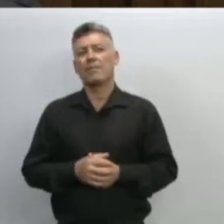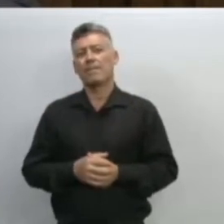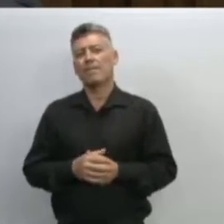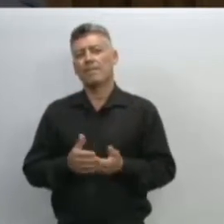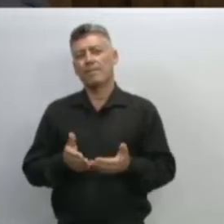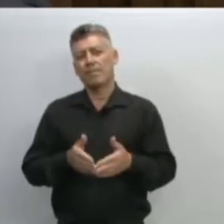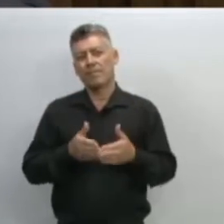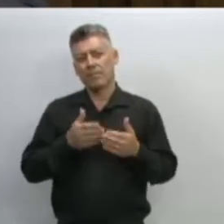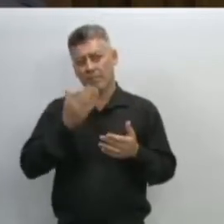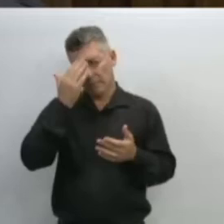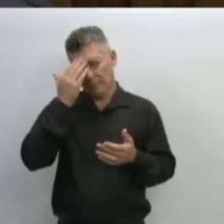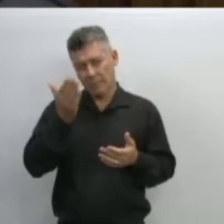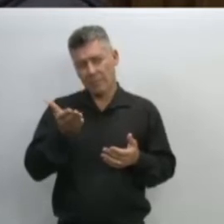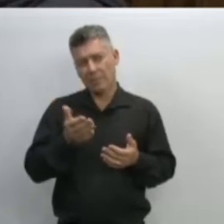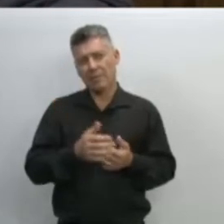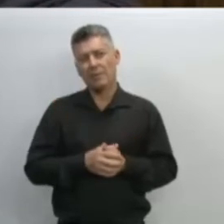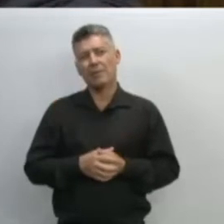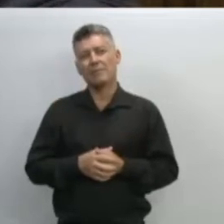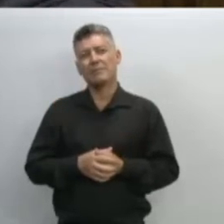Agradeço.